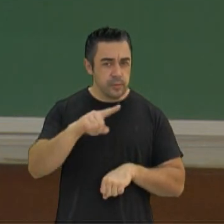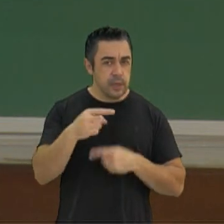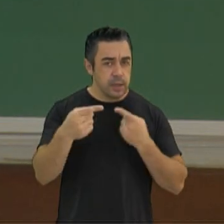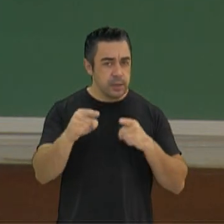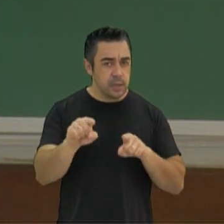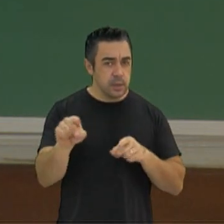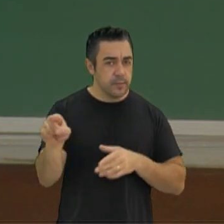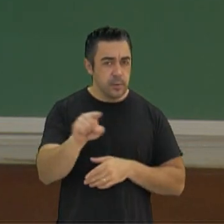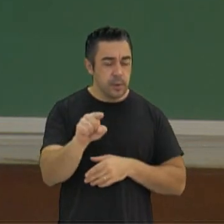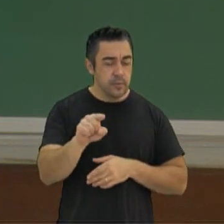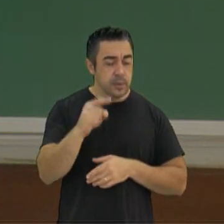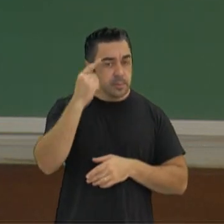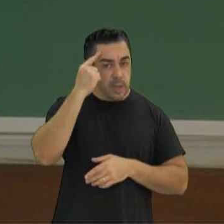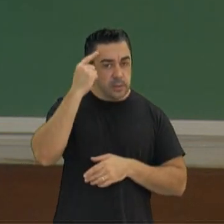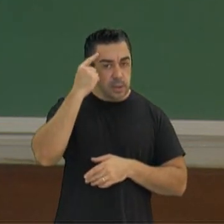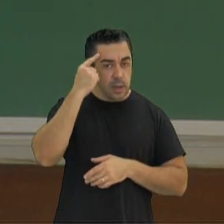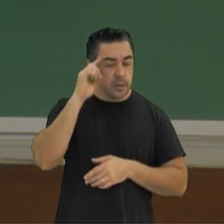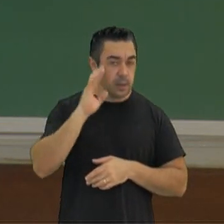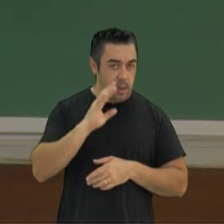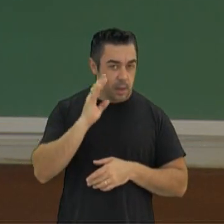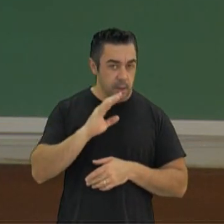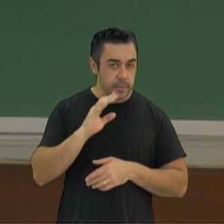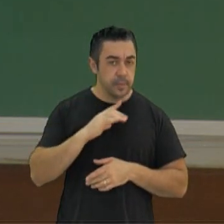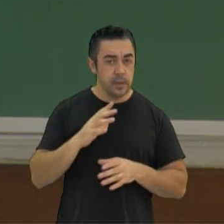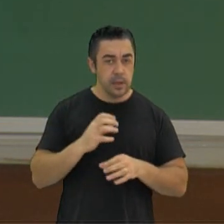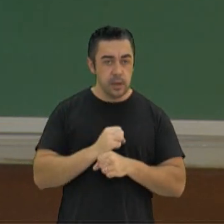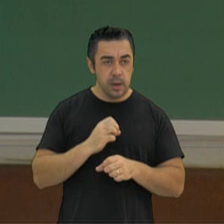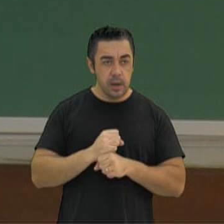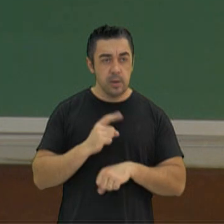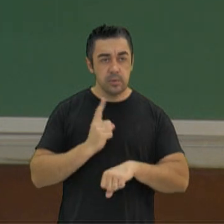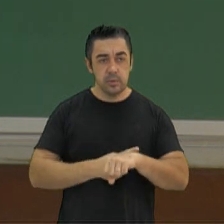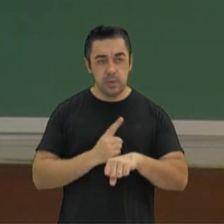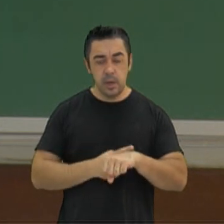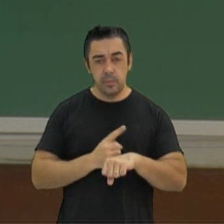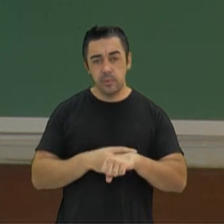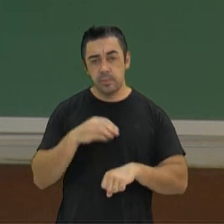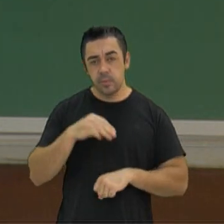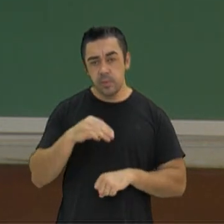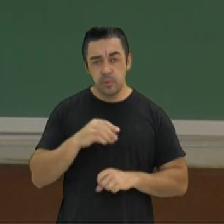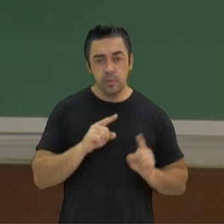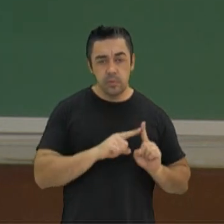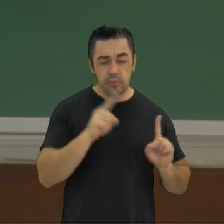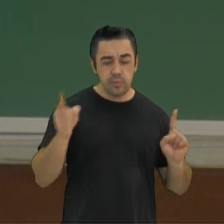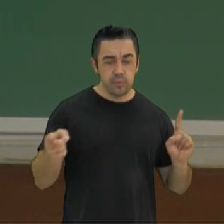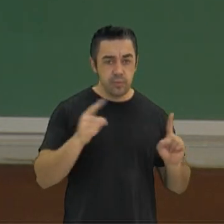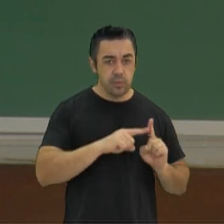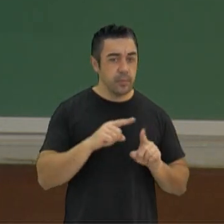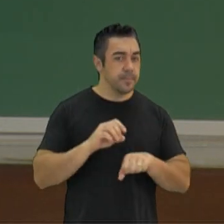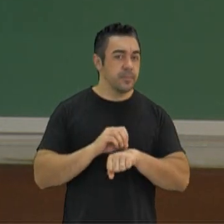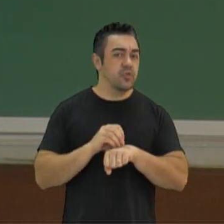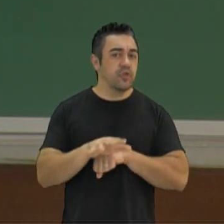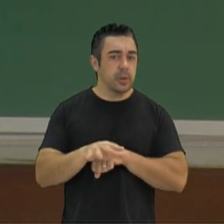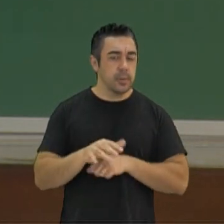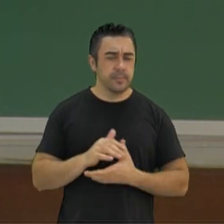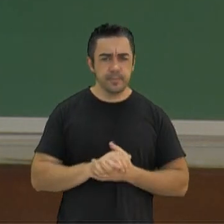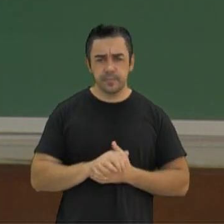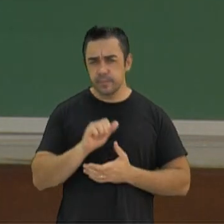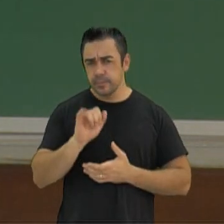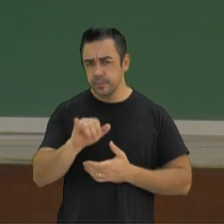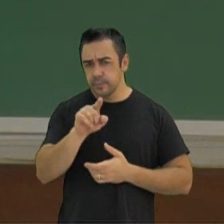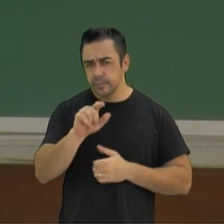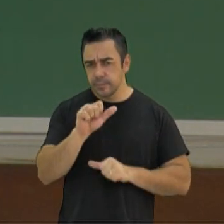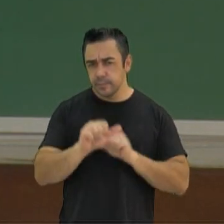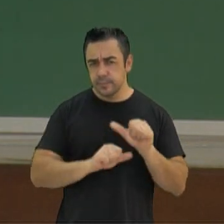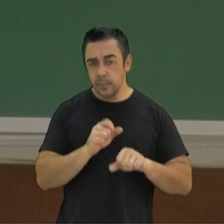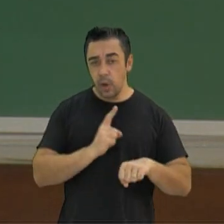aí para você, legal? Então, calcule o intervalo em minutos entre 2 voos consecutivos. Uma dica, que tal se você